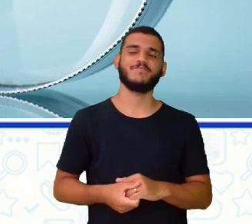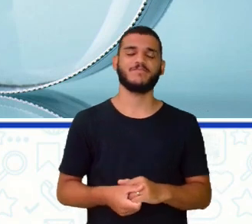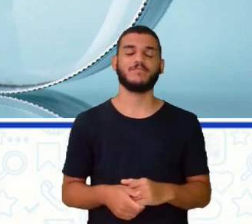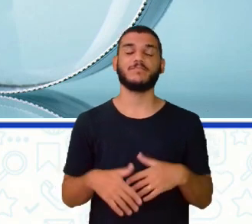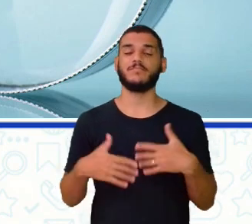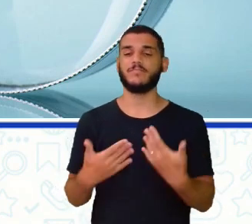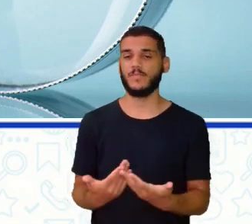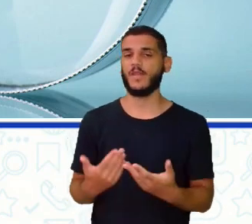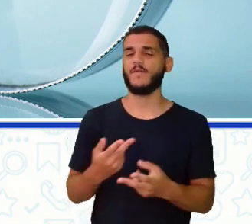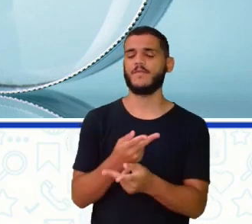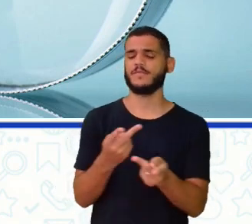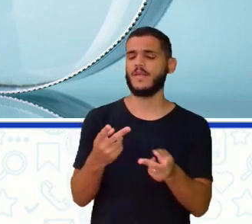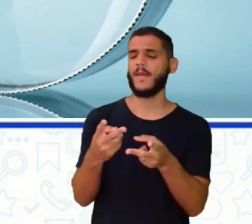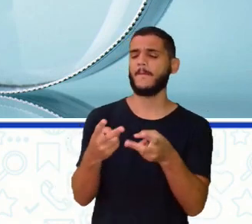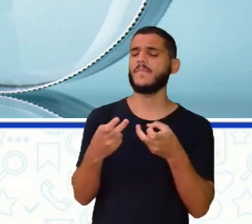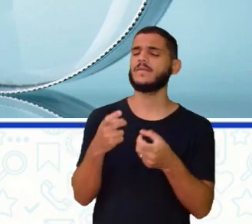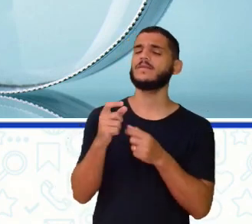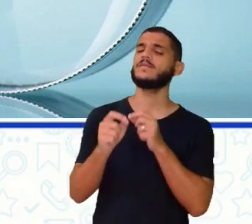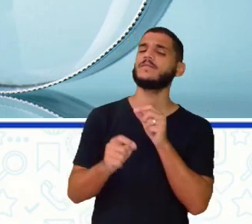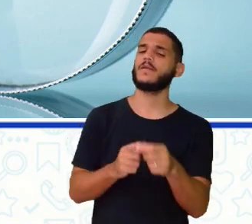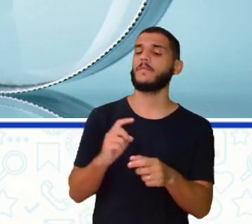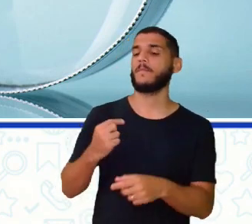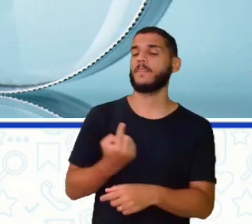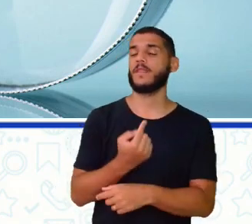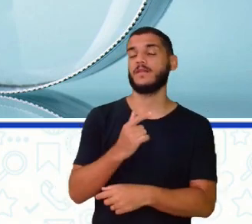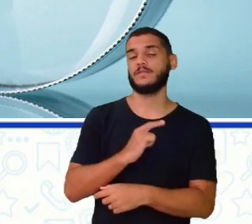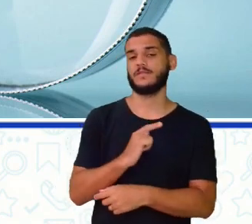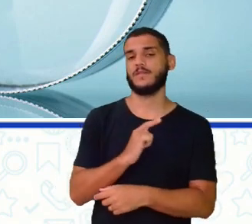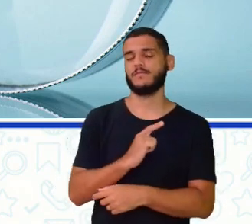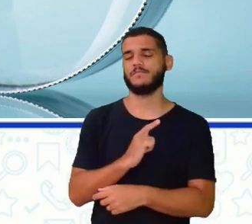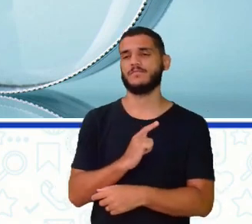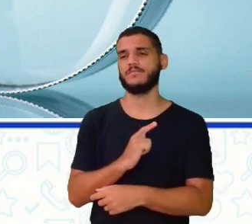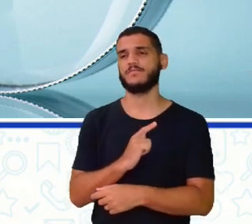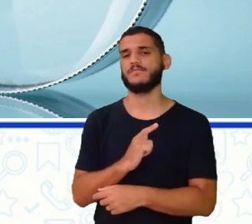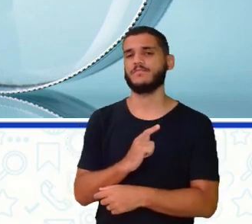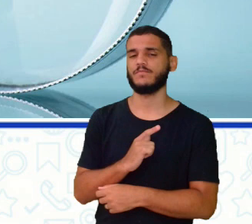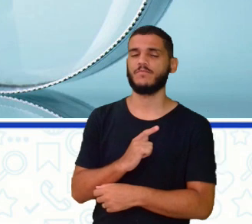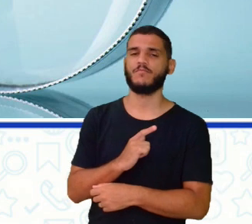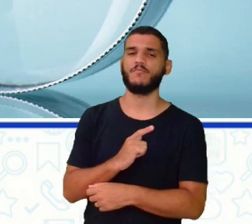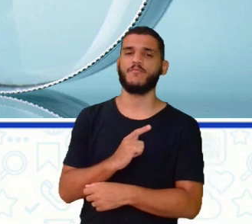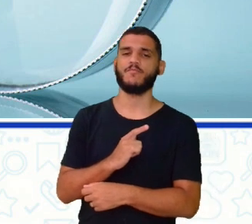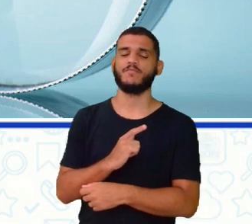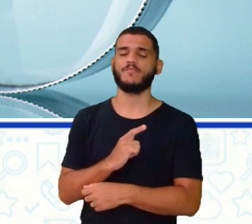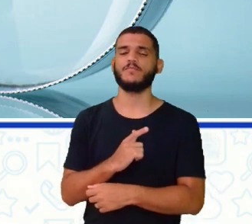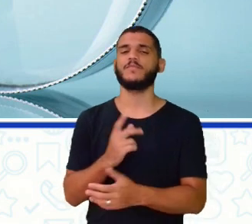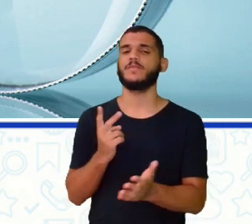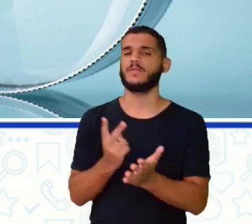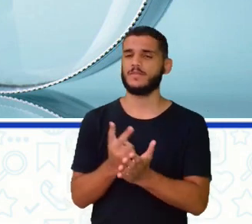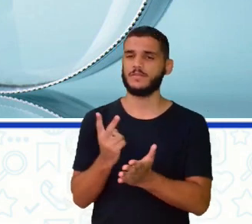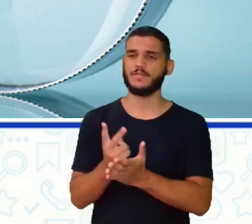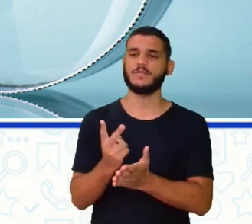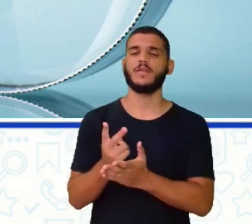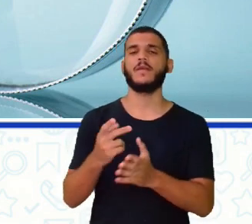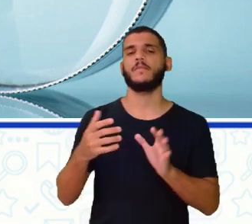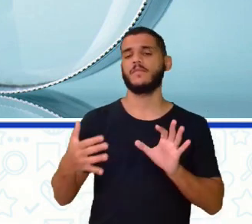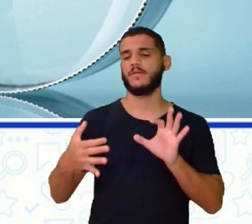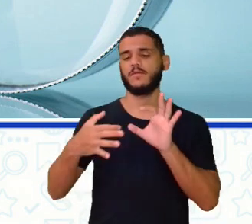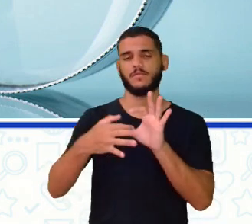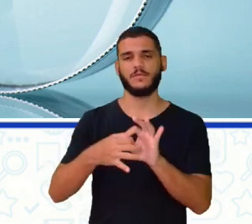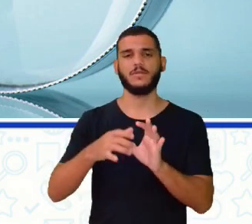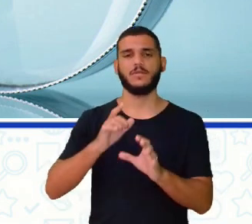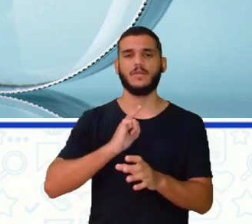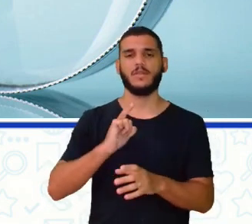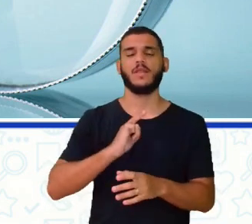Então vocês percebem que nós temos aqui, não é? Em todo o tempo essa conexão